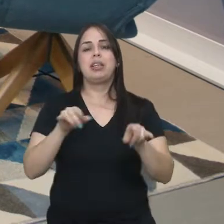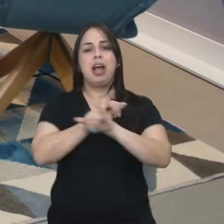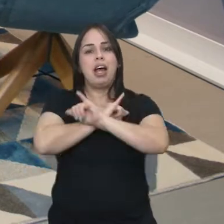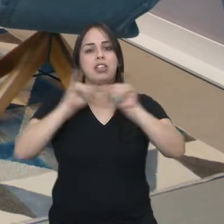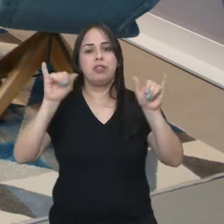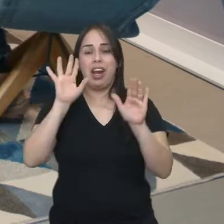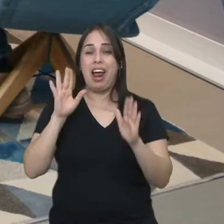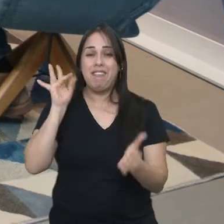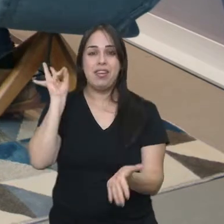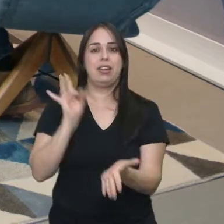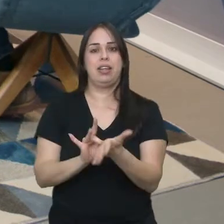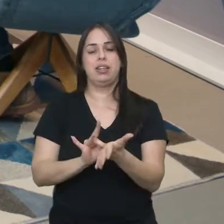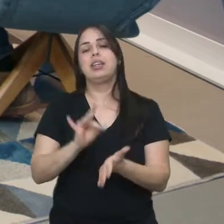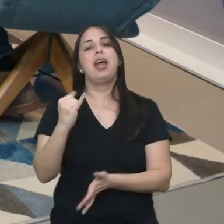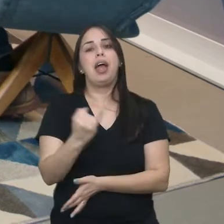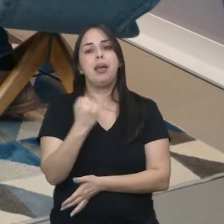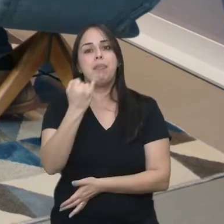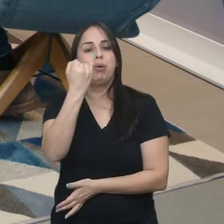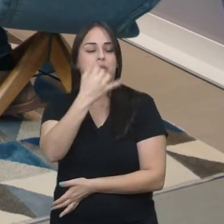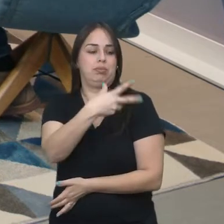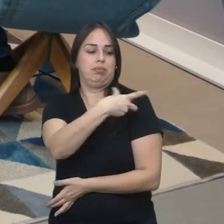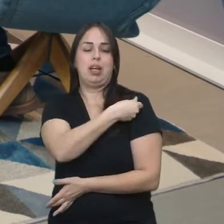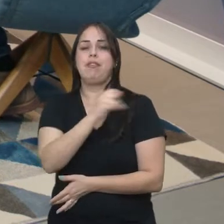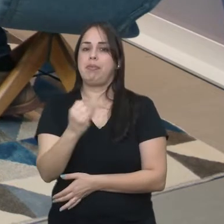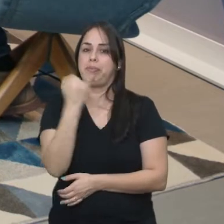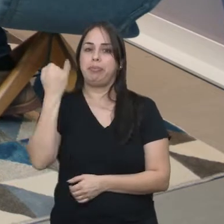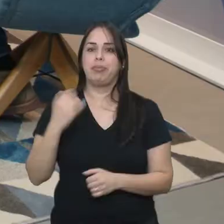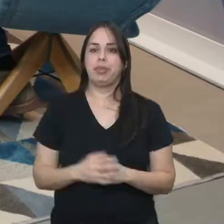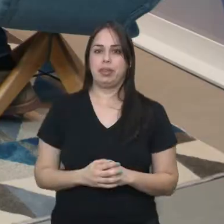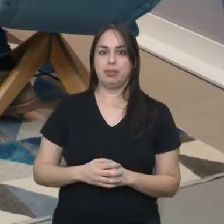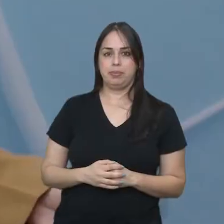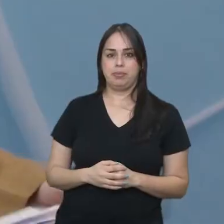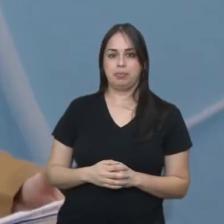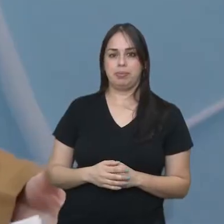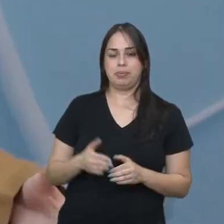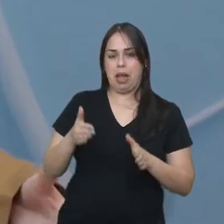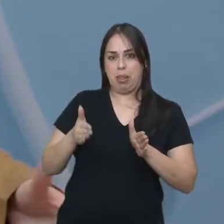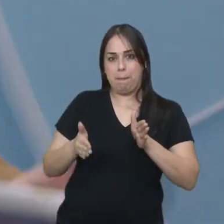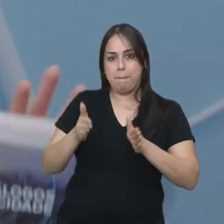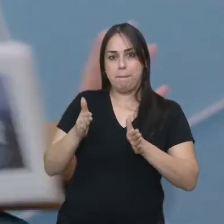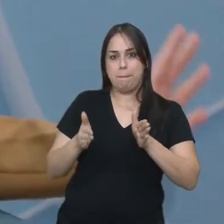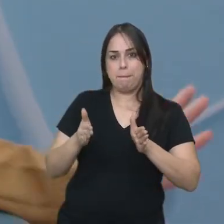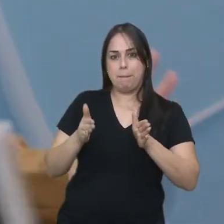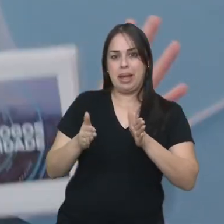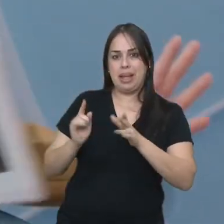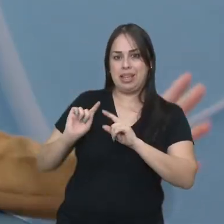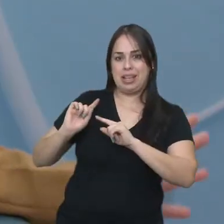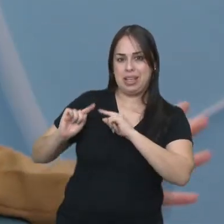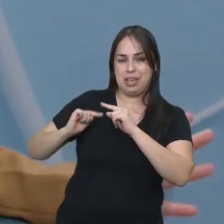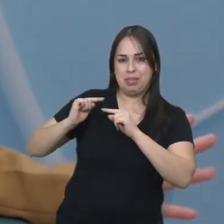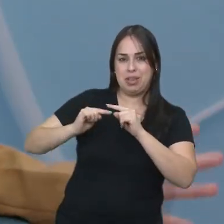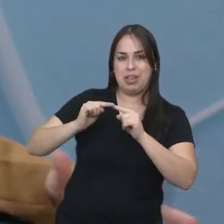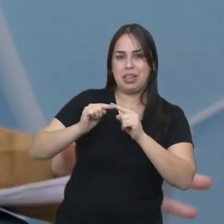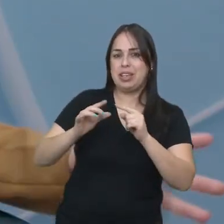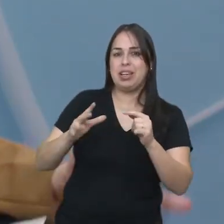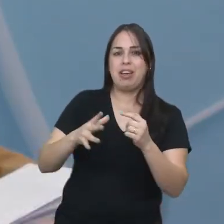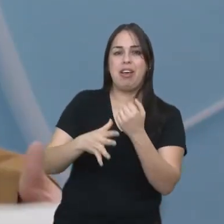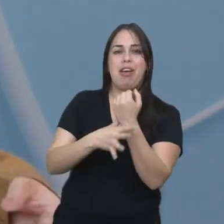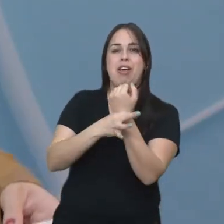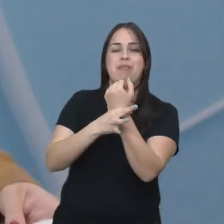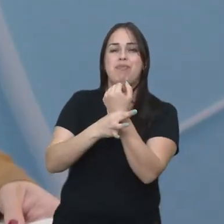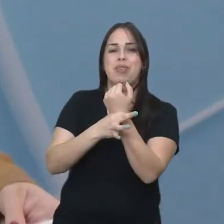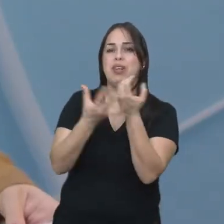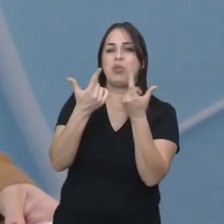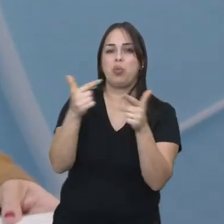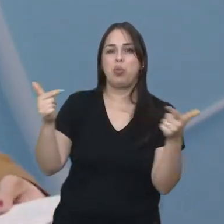a verdade, né? E a importância da vacinação. É a era, digamos, é uma geração desprotegida mesmo, né? Sim. Que a